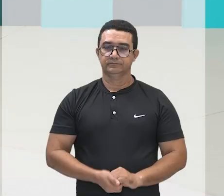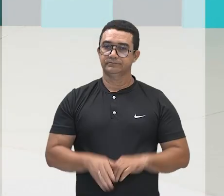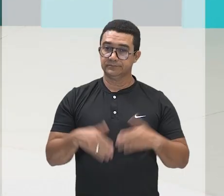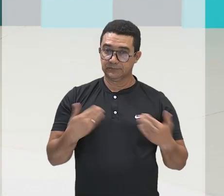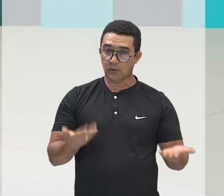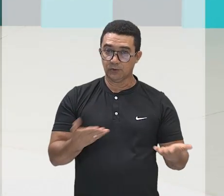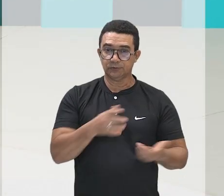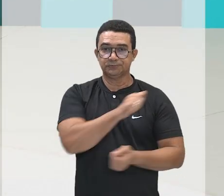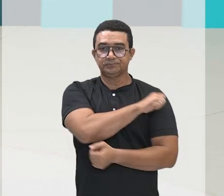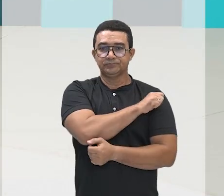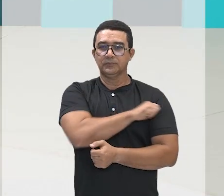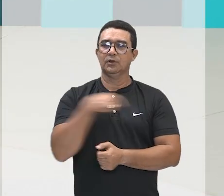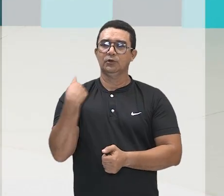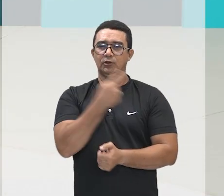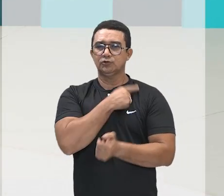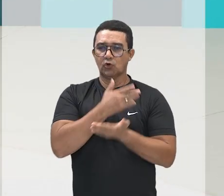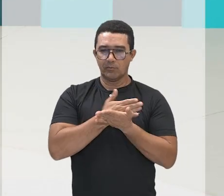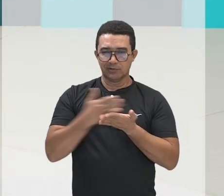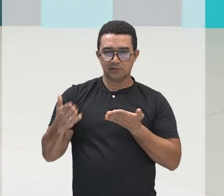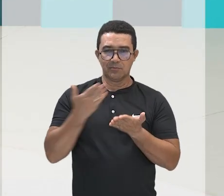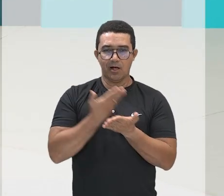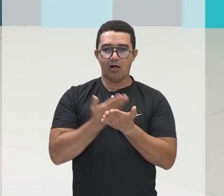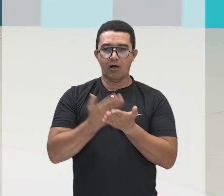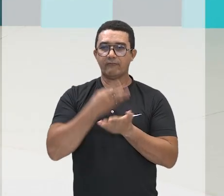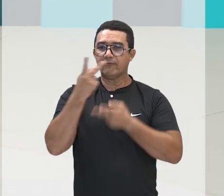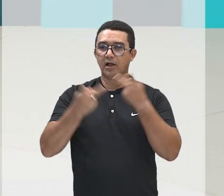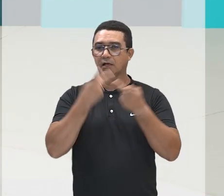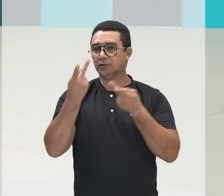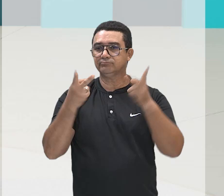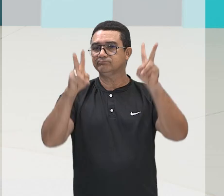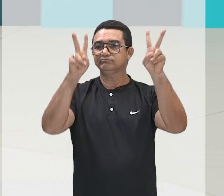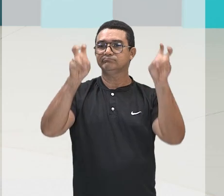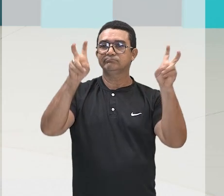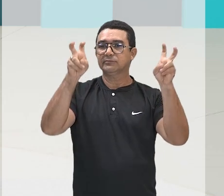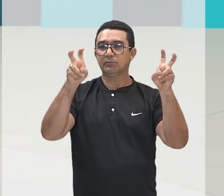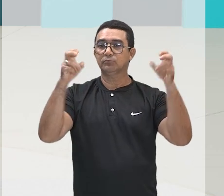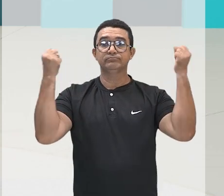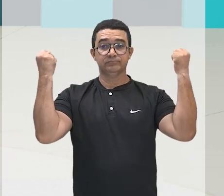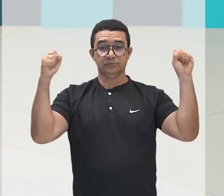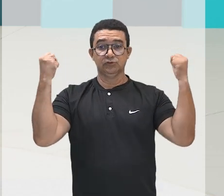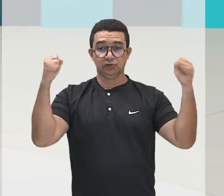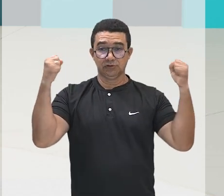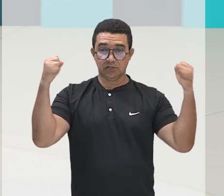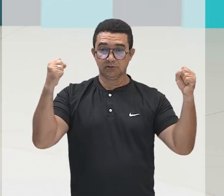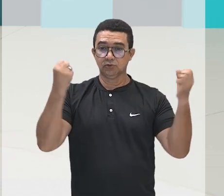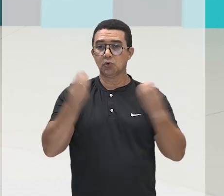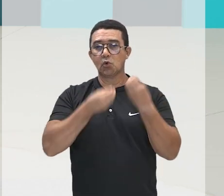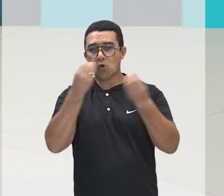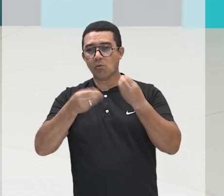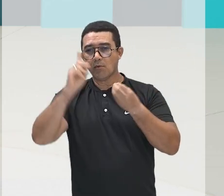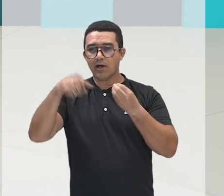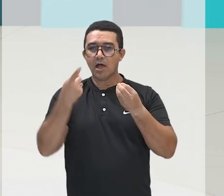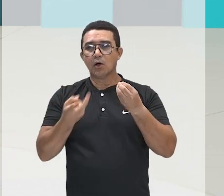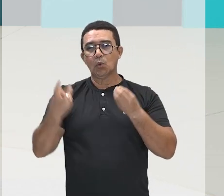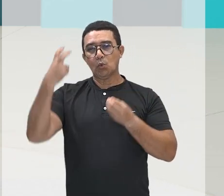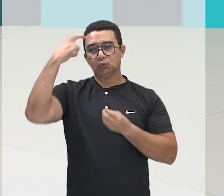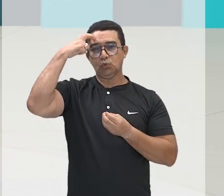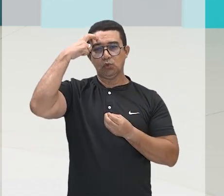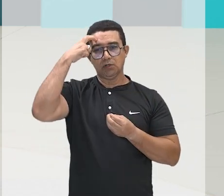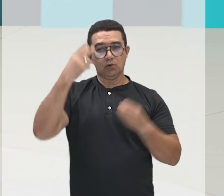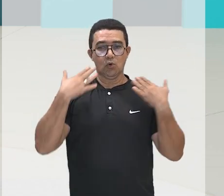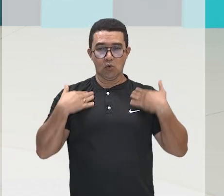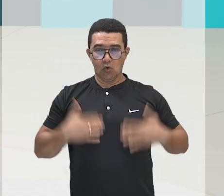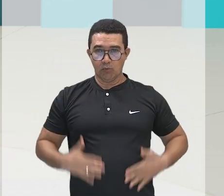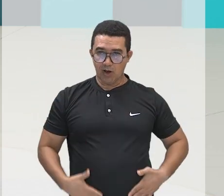Muito bem, gente. Então, nós começamos a nossa aula falando sobre a ginástica como um elemento da cultura corporal.